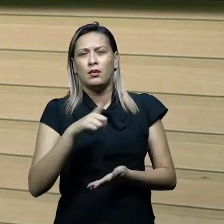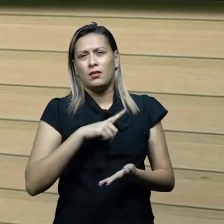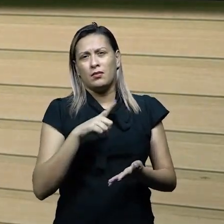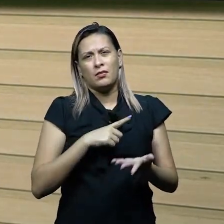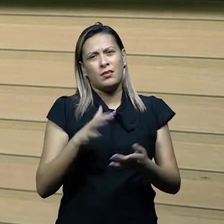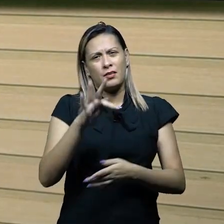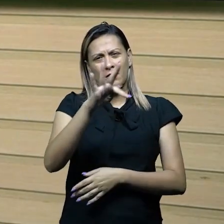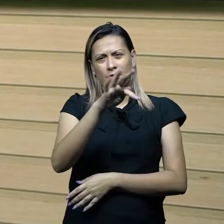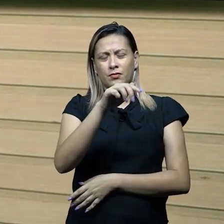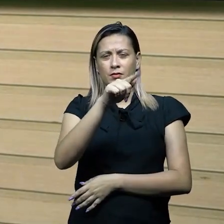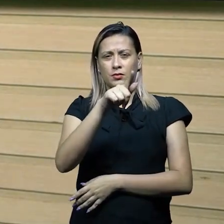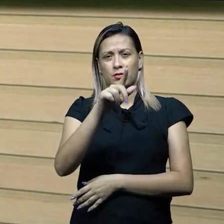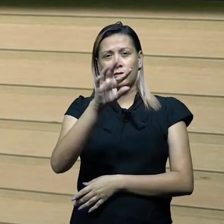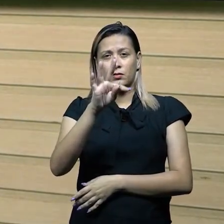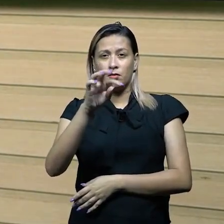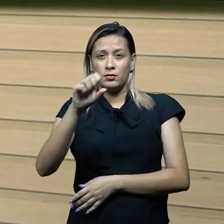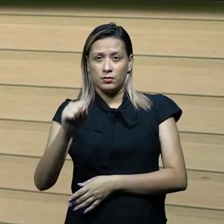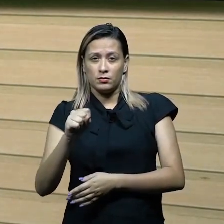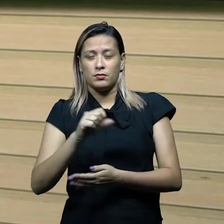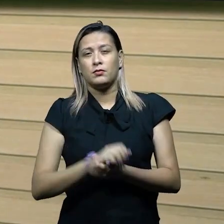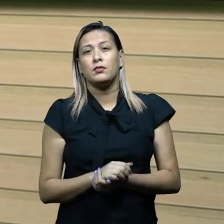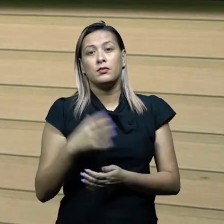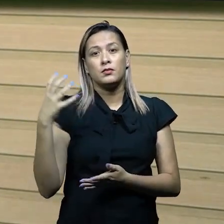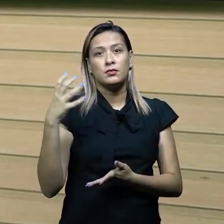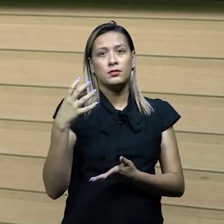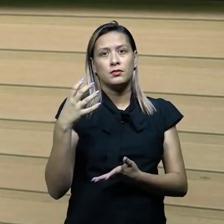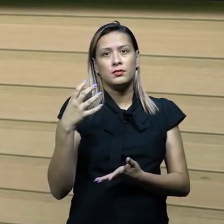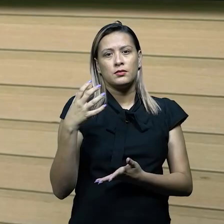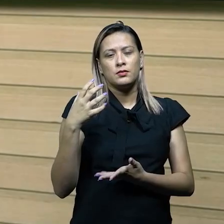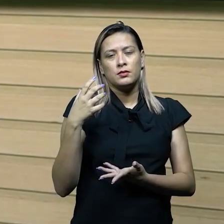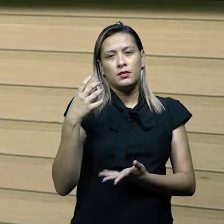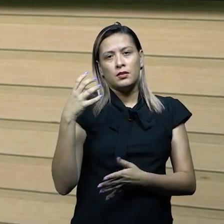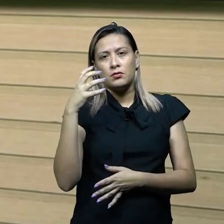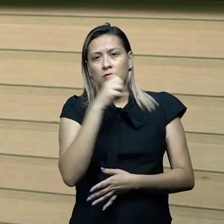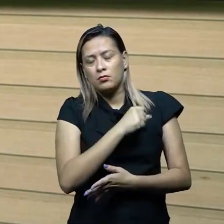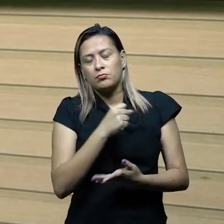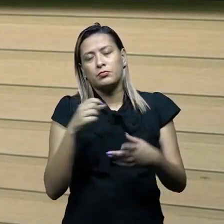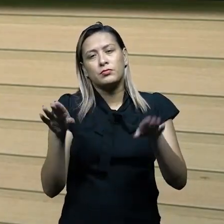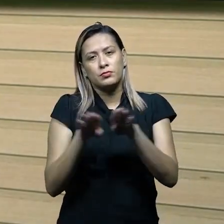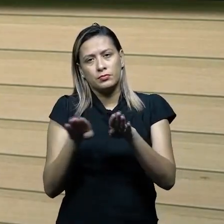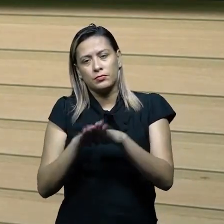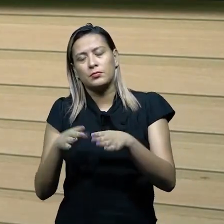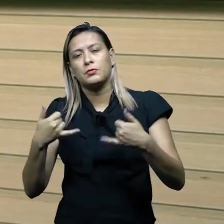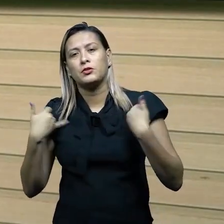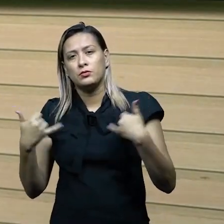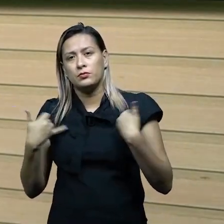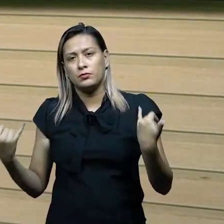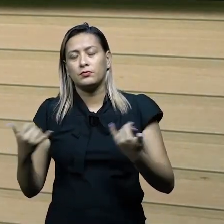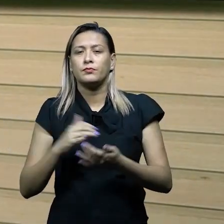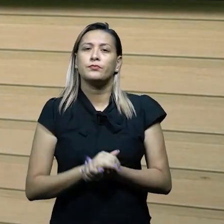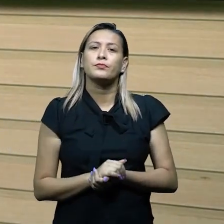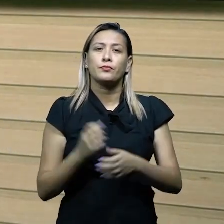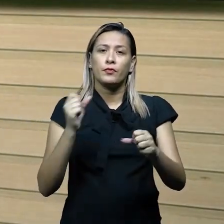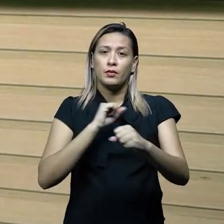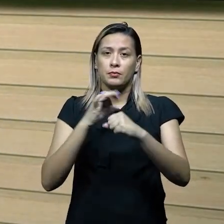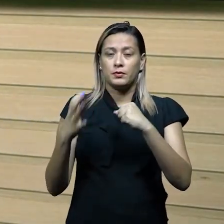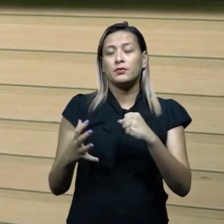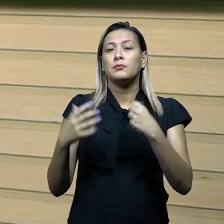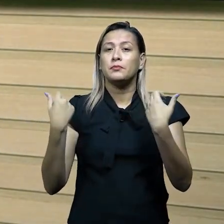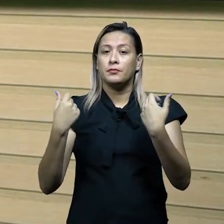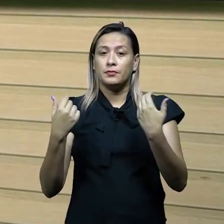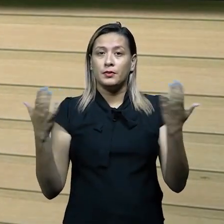federal criou o FGTS emergencial, o FGTS aniversário. Então tudo isso o departamento pessoal ele precisa entender. E mais do que nunca agora nesse